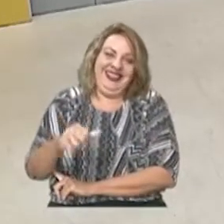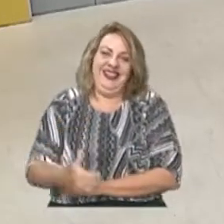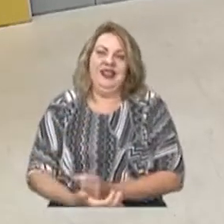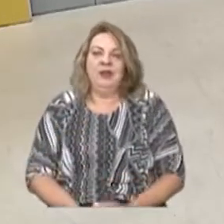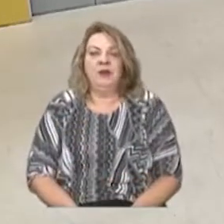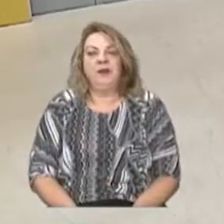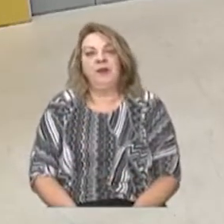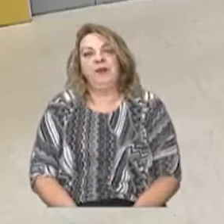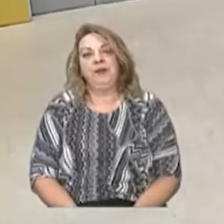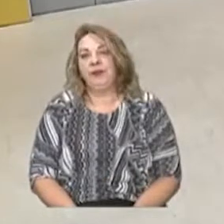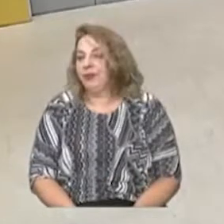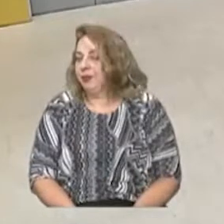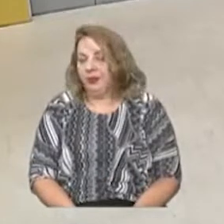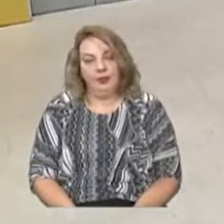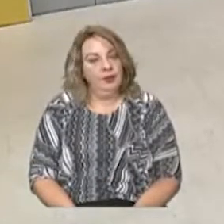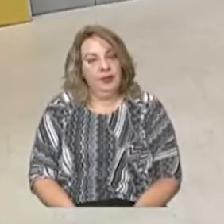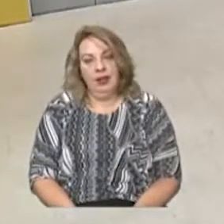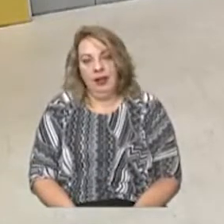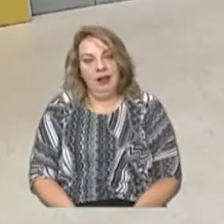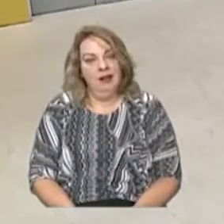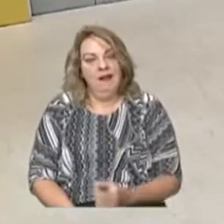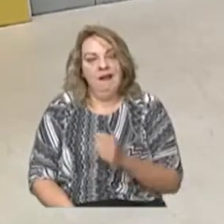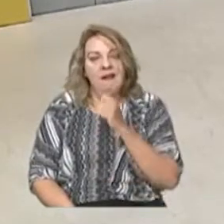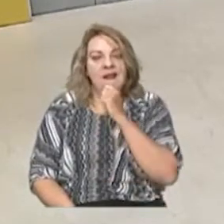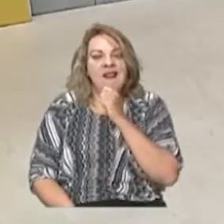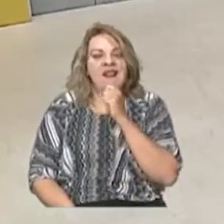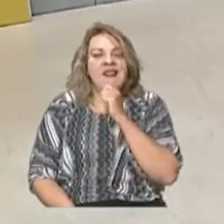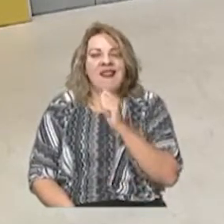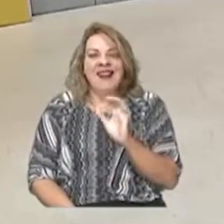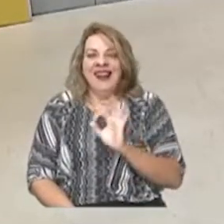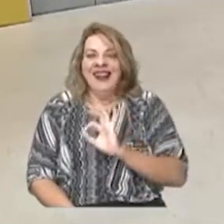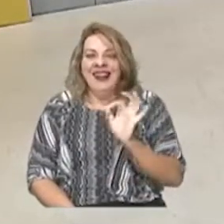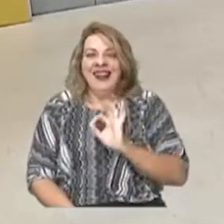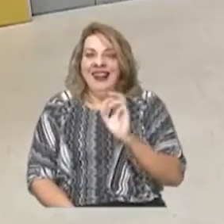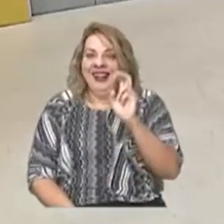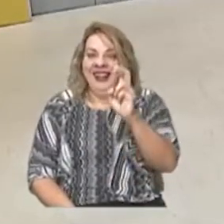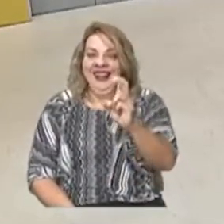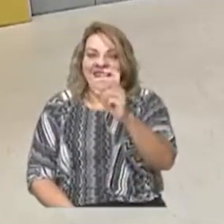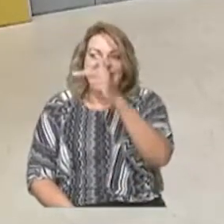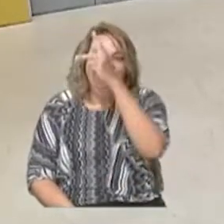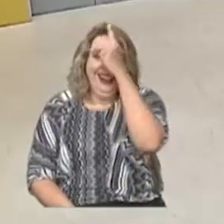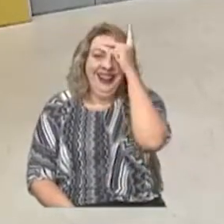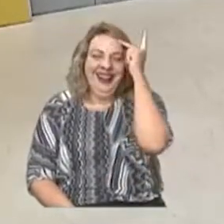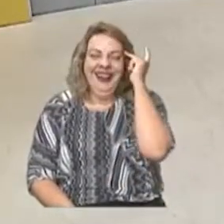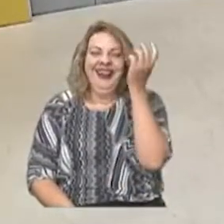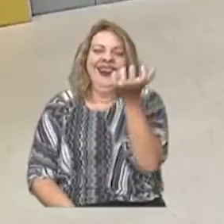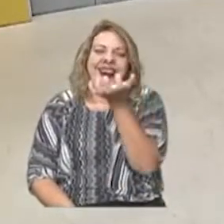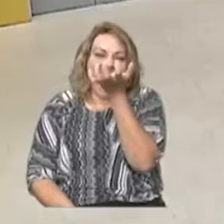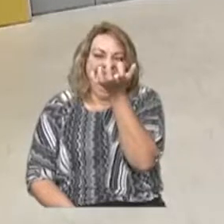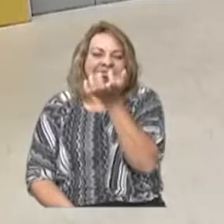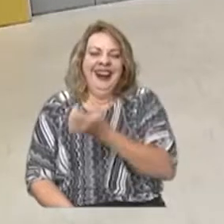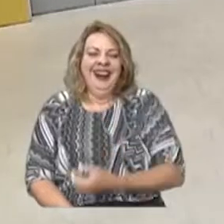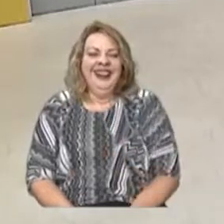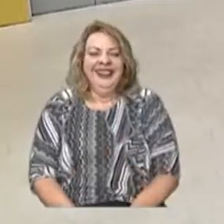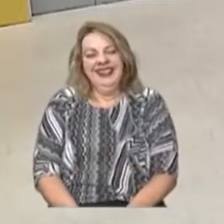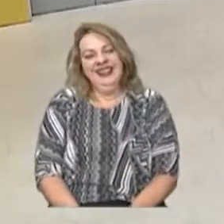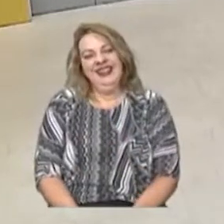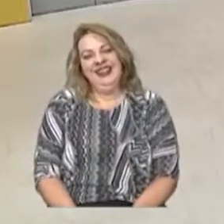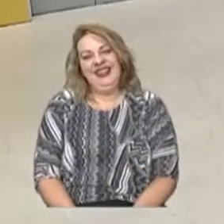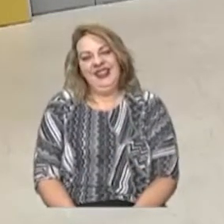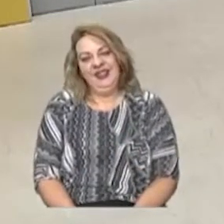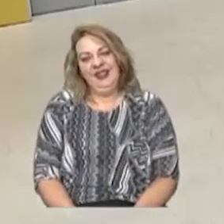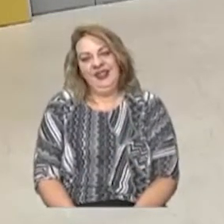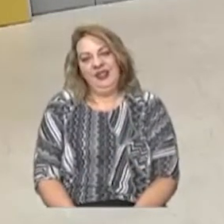59. Mais um na fila, nada decidido. Cinco títulos querendo o Fiat Mobi Easy. Se for